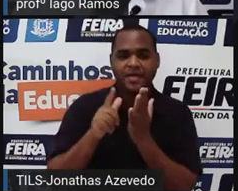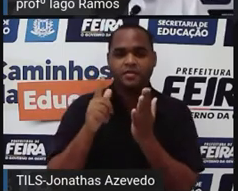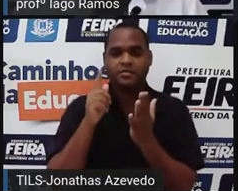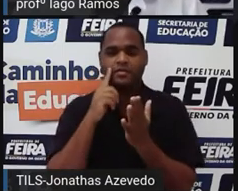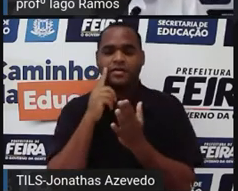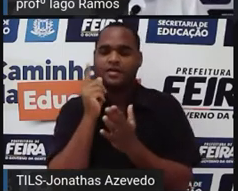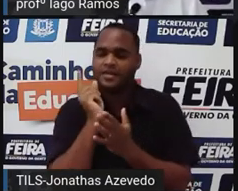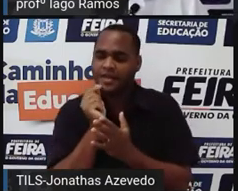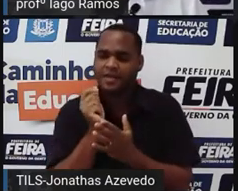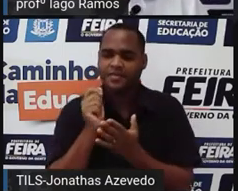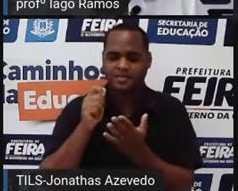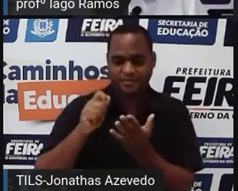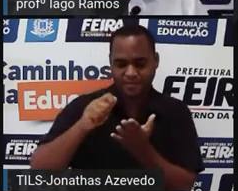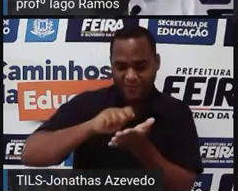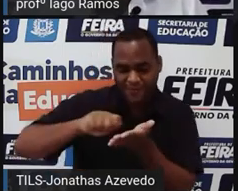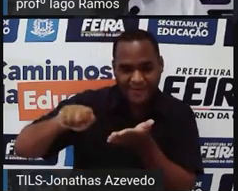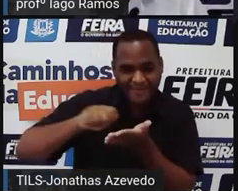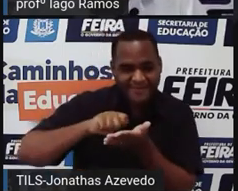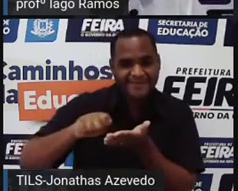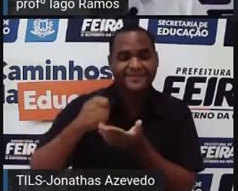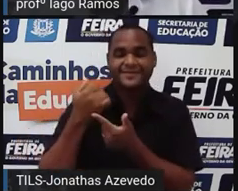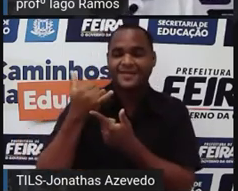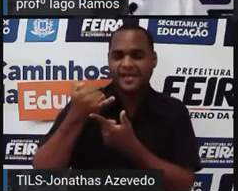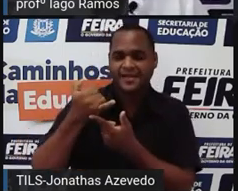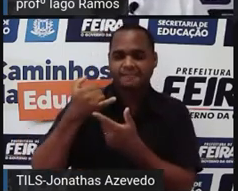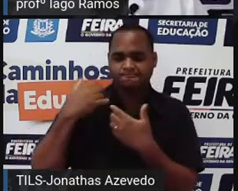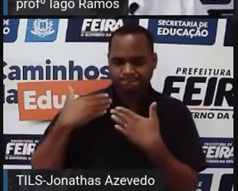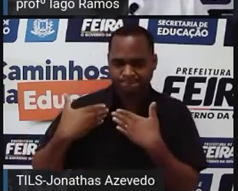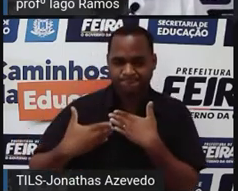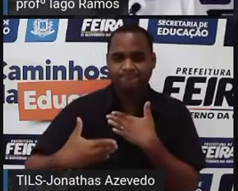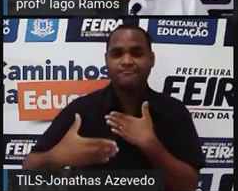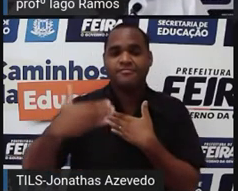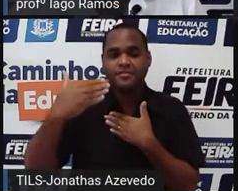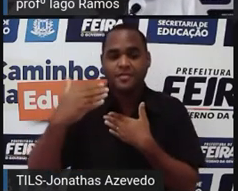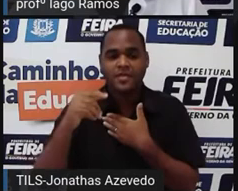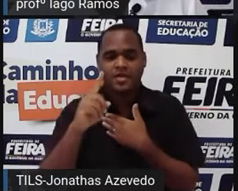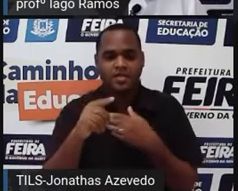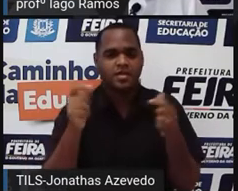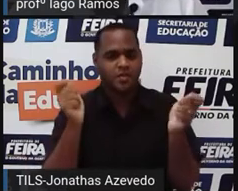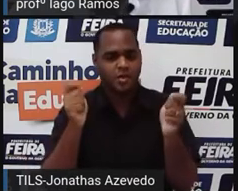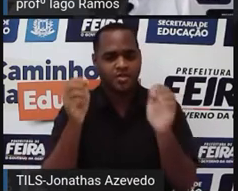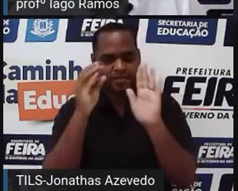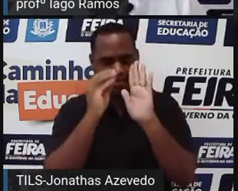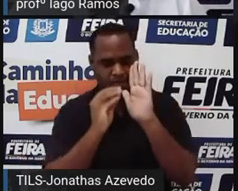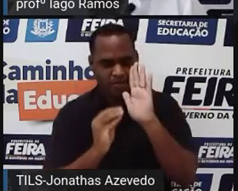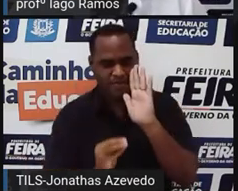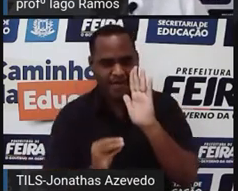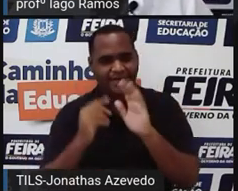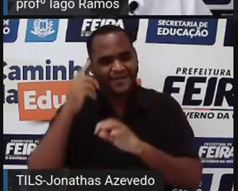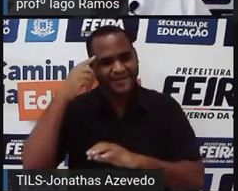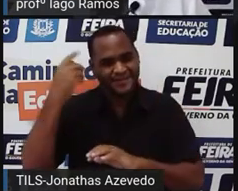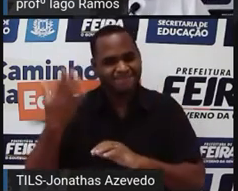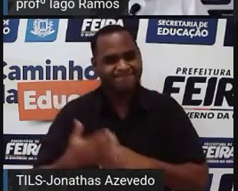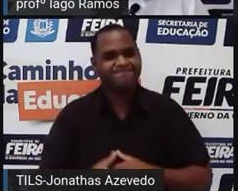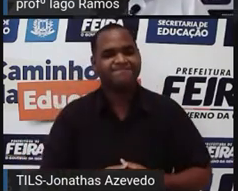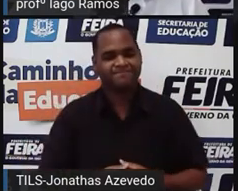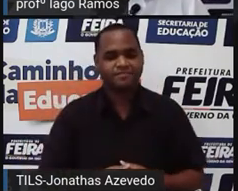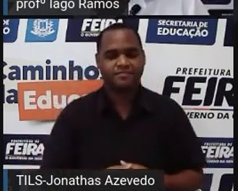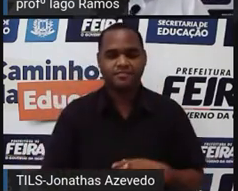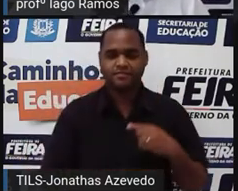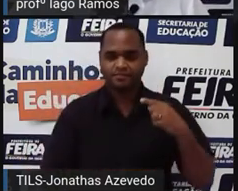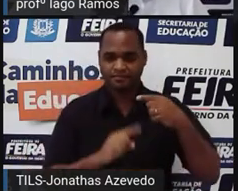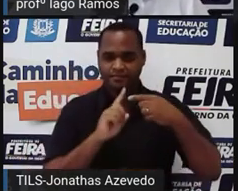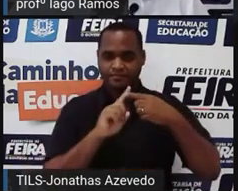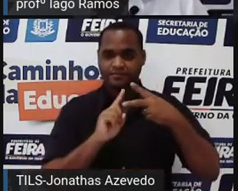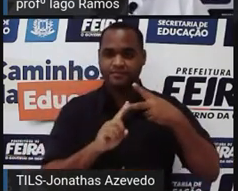borracha, caneta, porque a gente vai avançar e aí você pode registrar isso, certo? Os dois